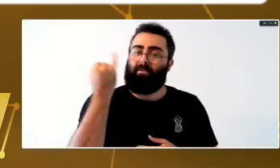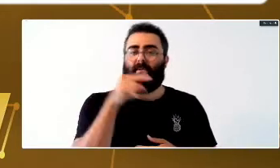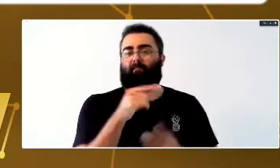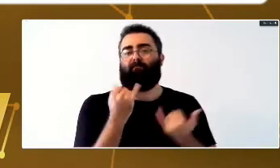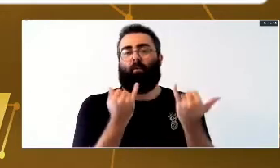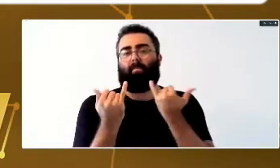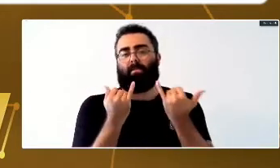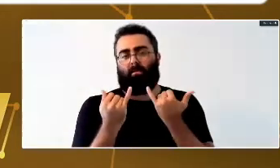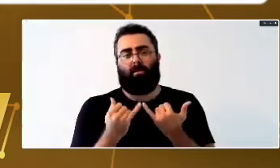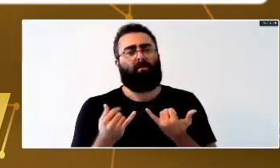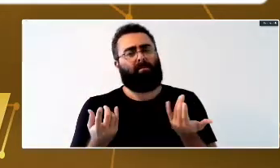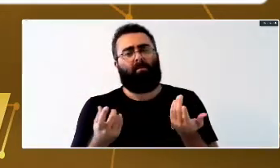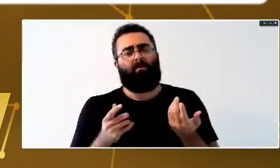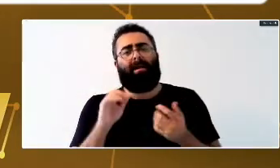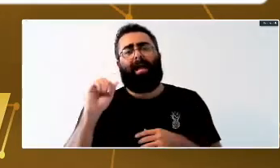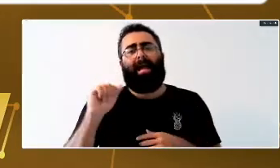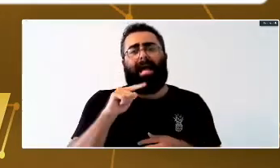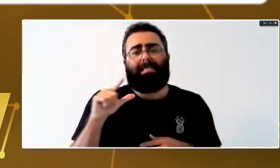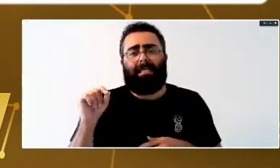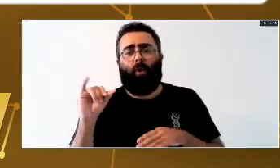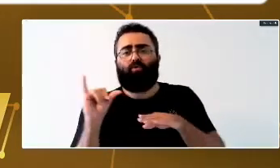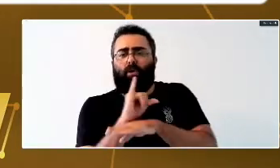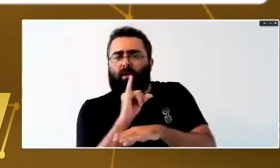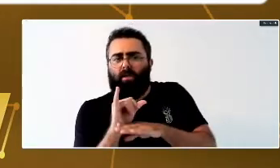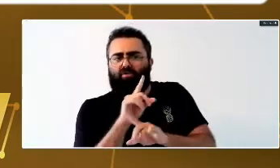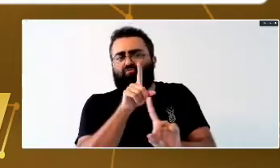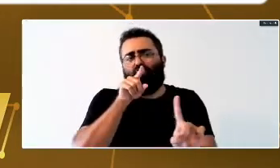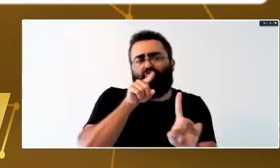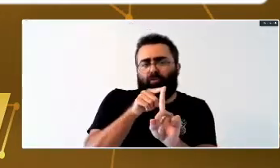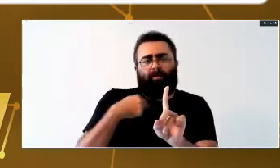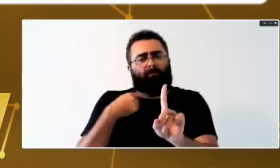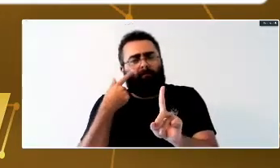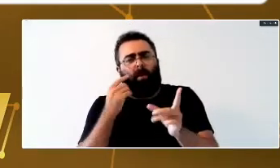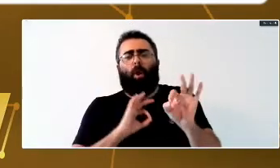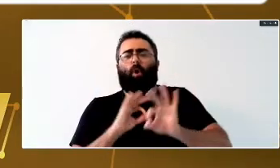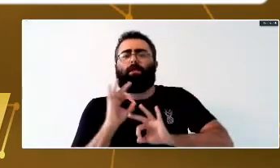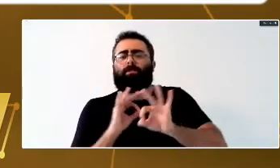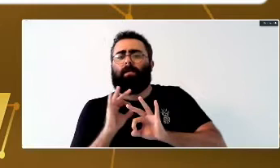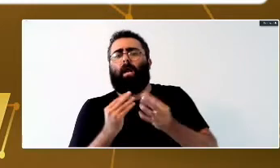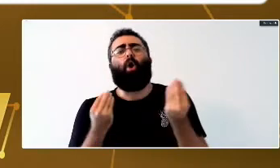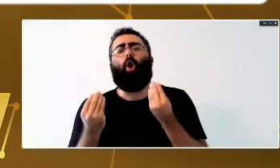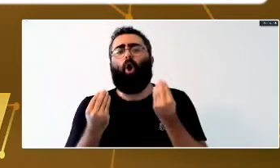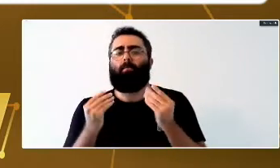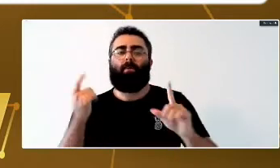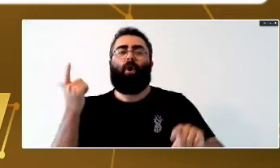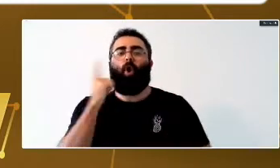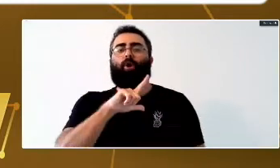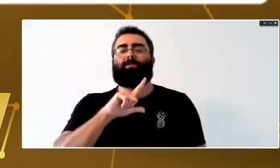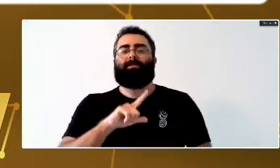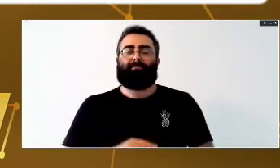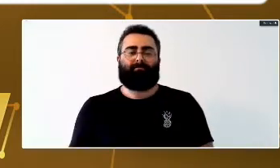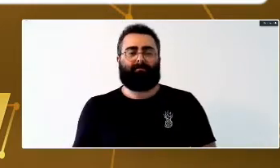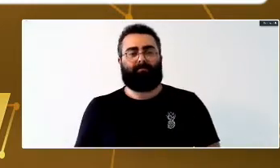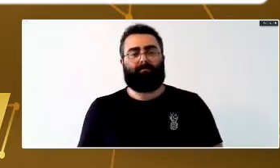ações estratégicas e os diversos cenários, talvez, que a gente tenha que optar. O nosso portal GEO,